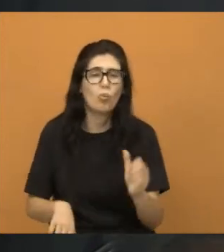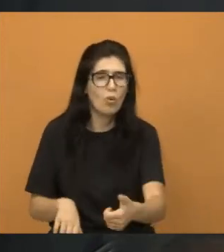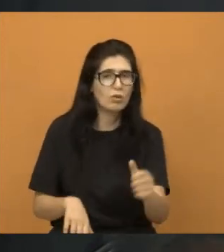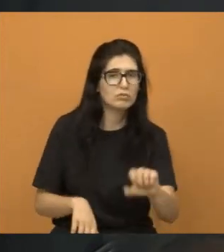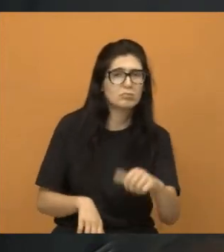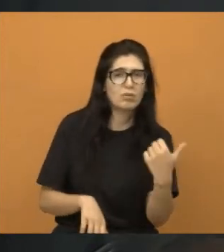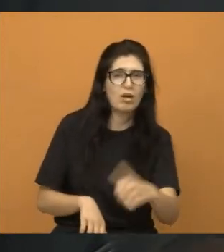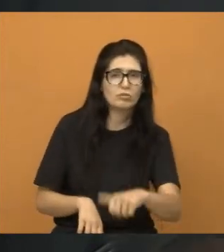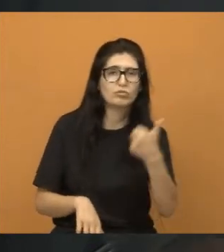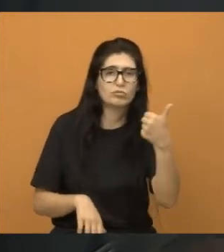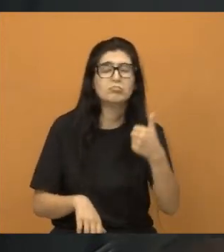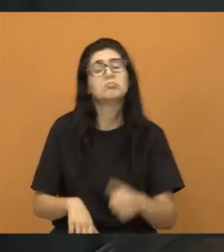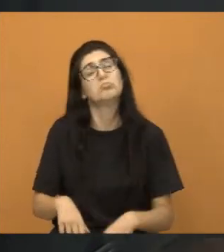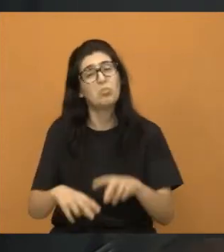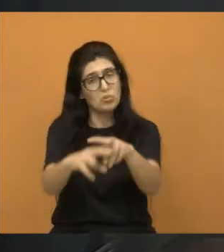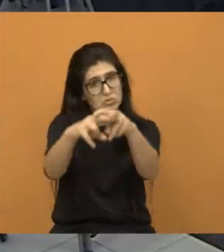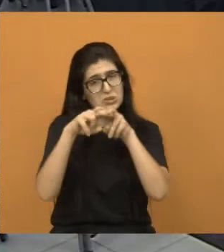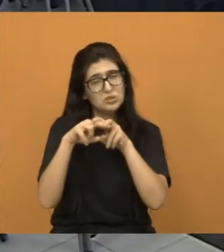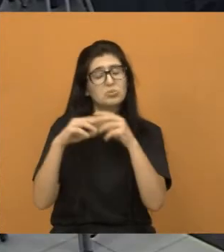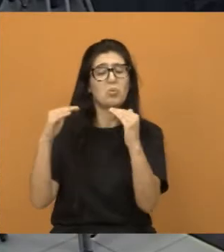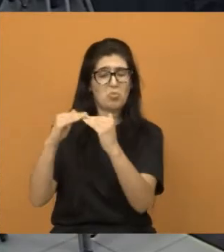sou favorável.